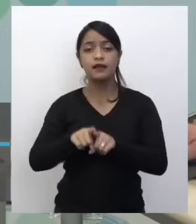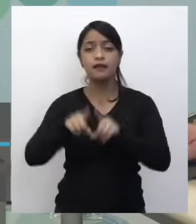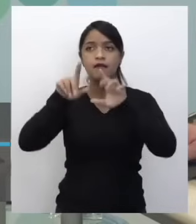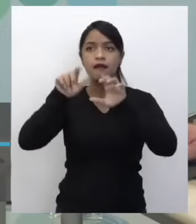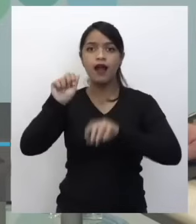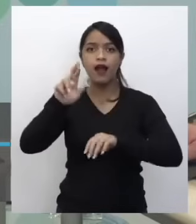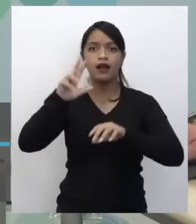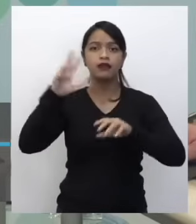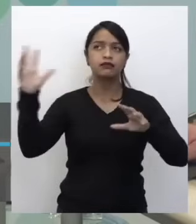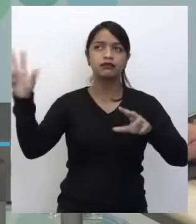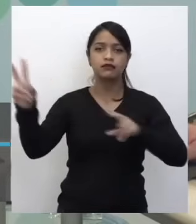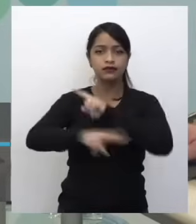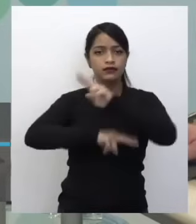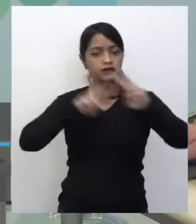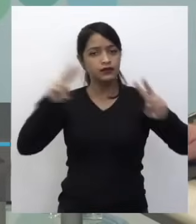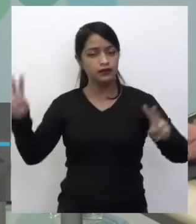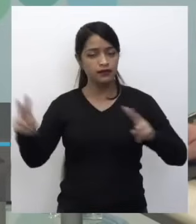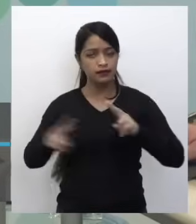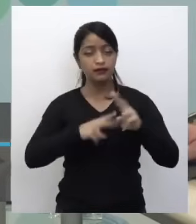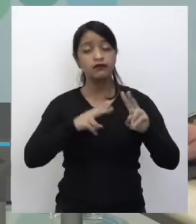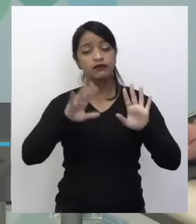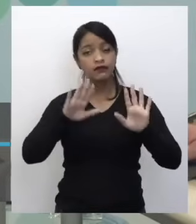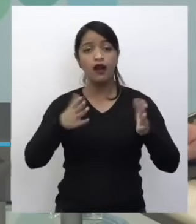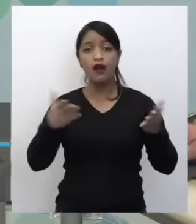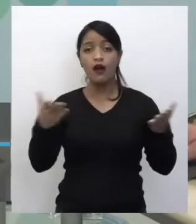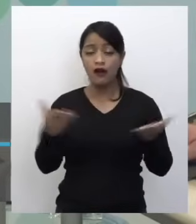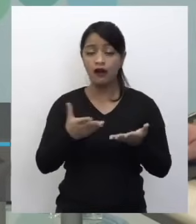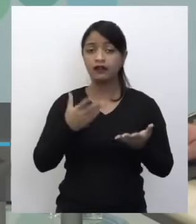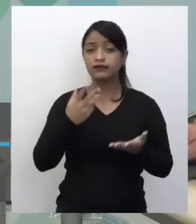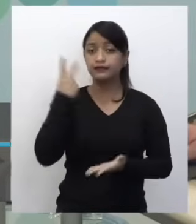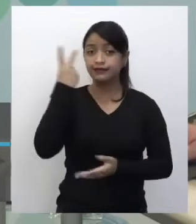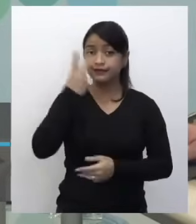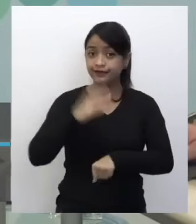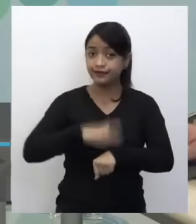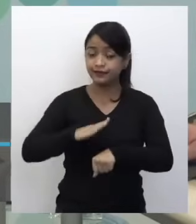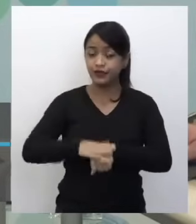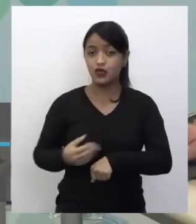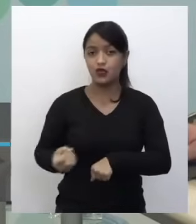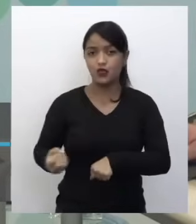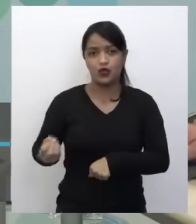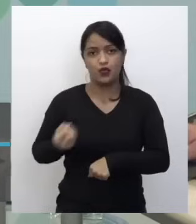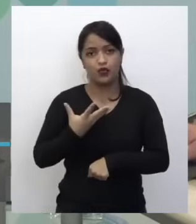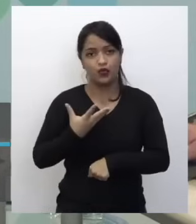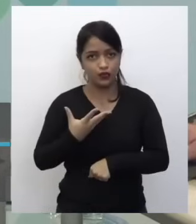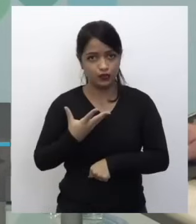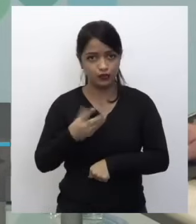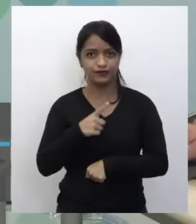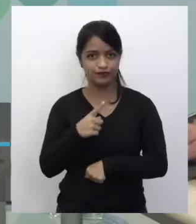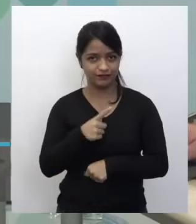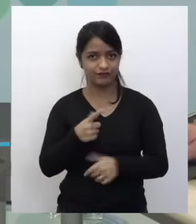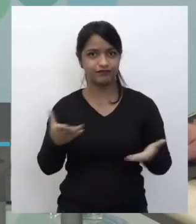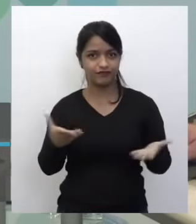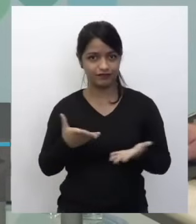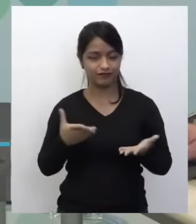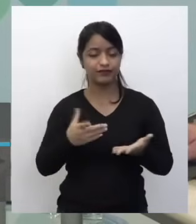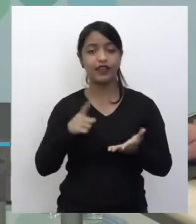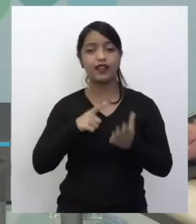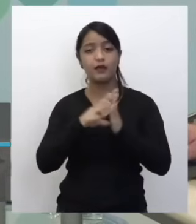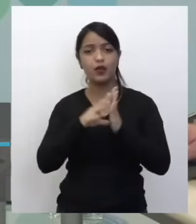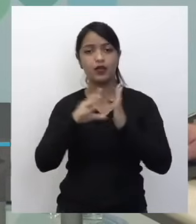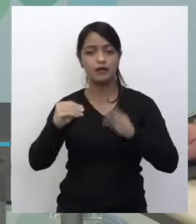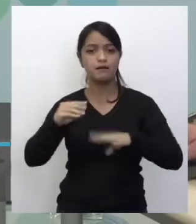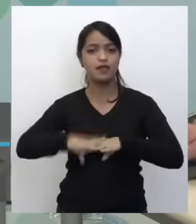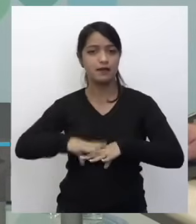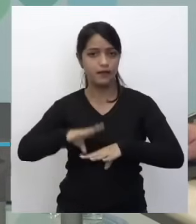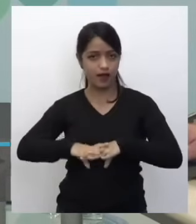ar. Hoje nós temos uma previsão do tempo extremamente moderna, um modelo, né, como nós falamos, um modelo matemático